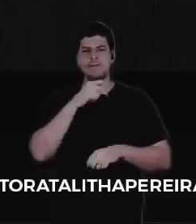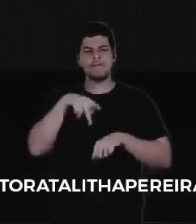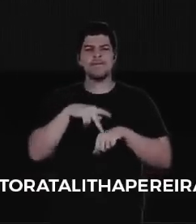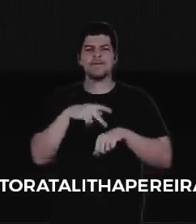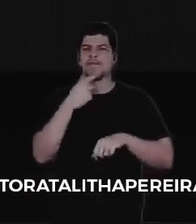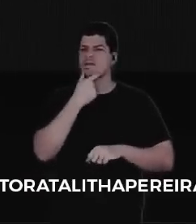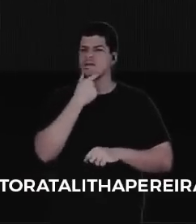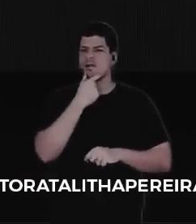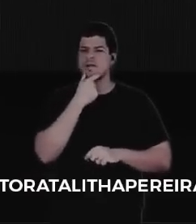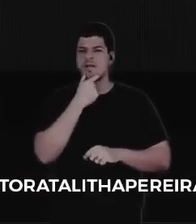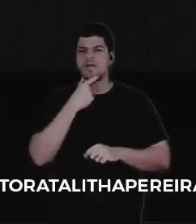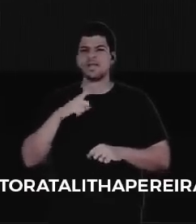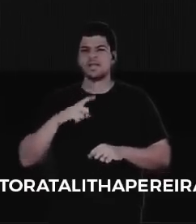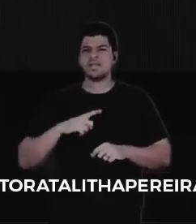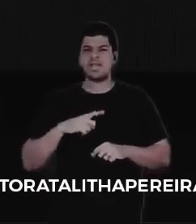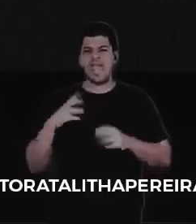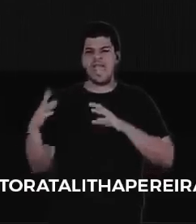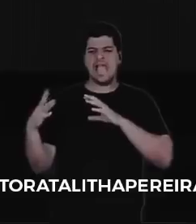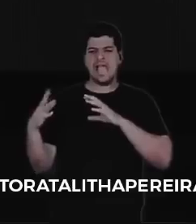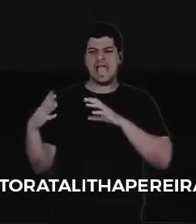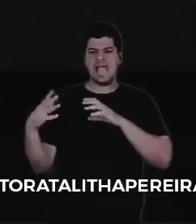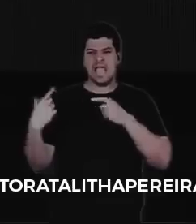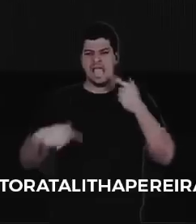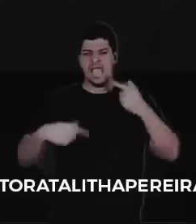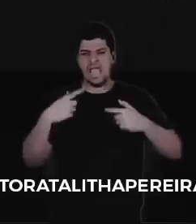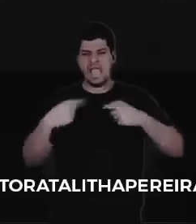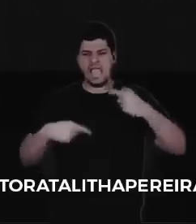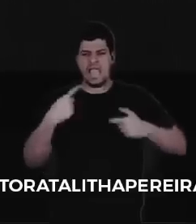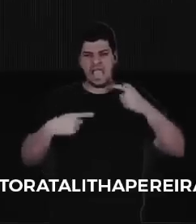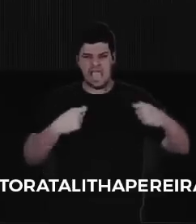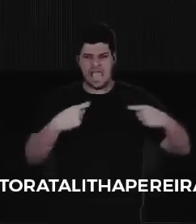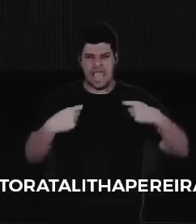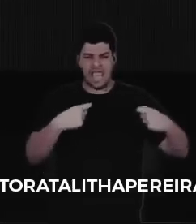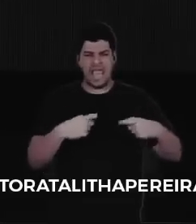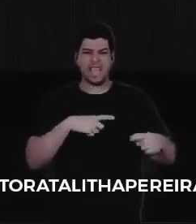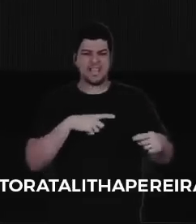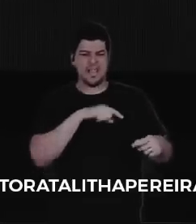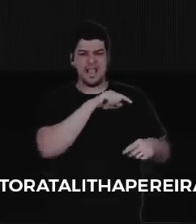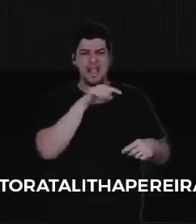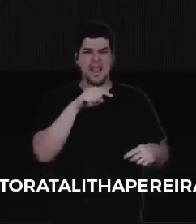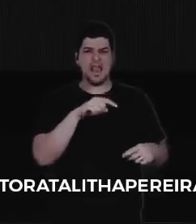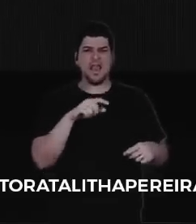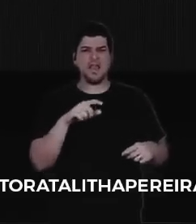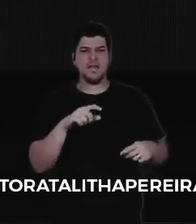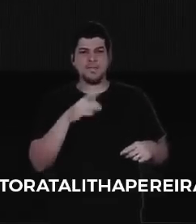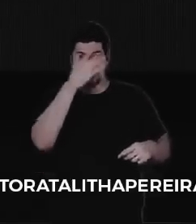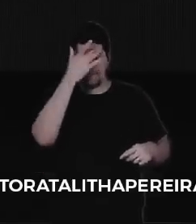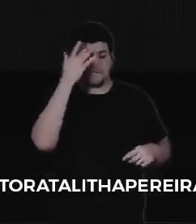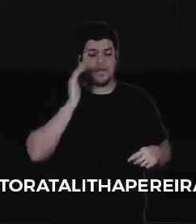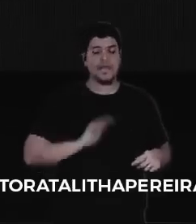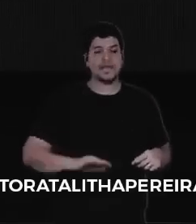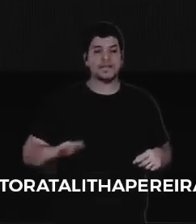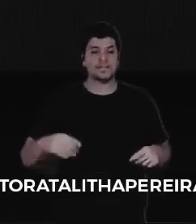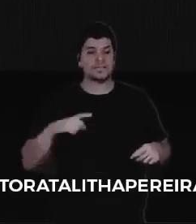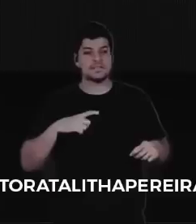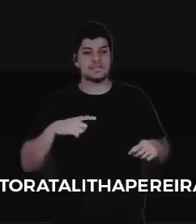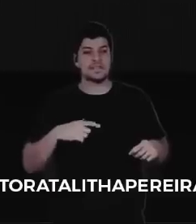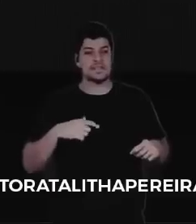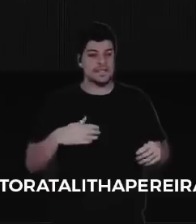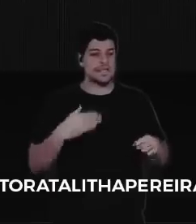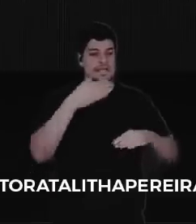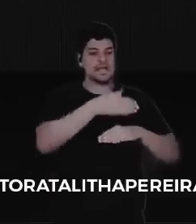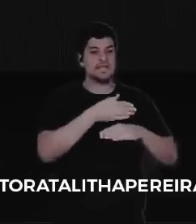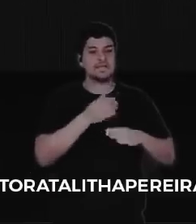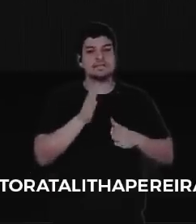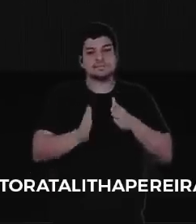partia cheio de crianças. Muitas dessas crianças nunca tinham estado num trem antes.